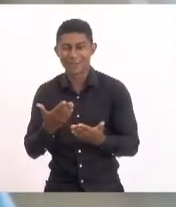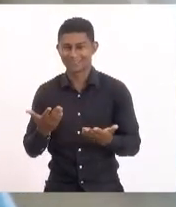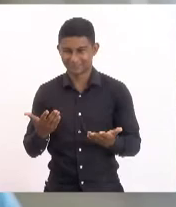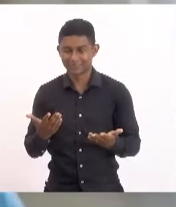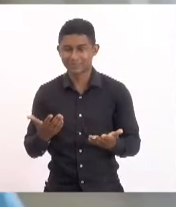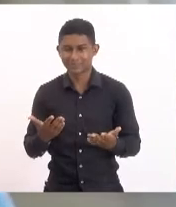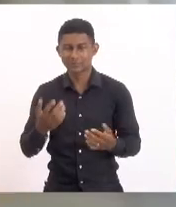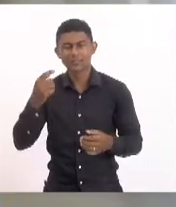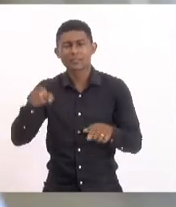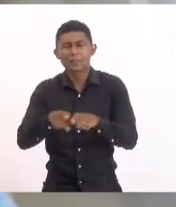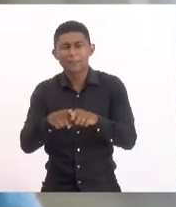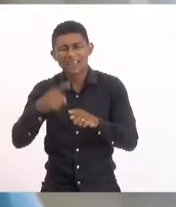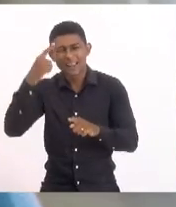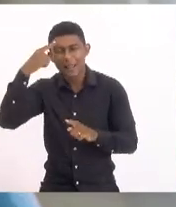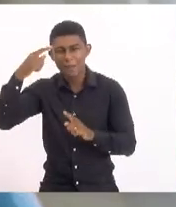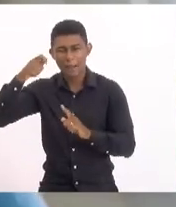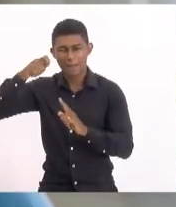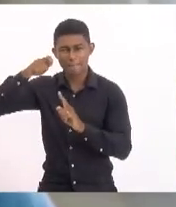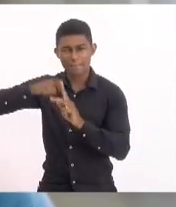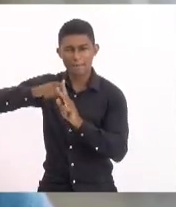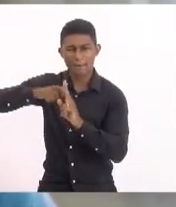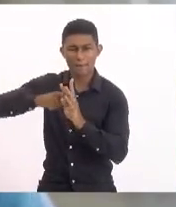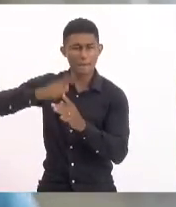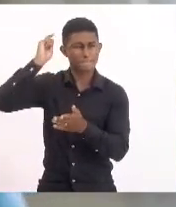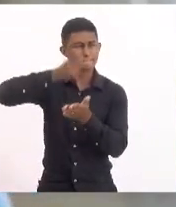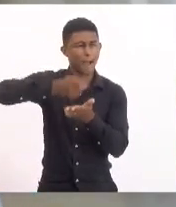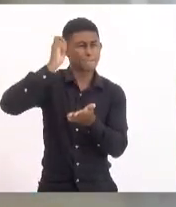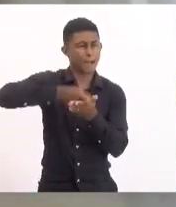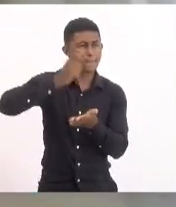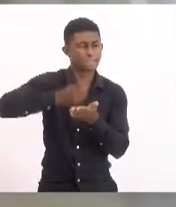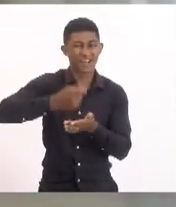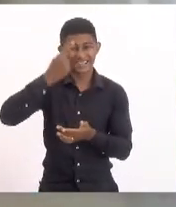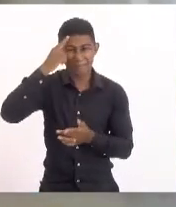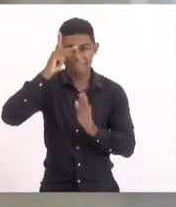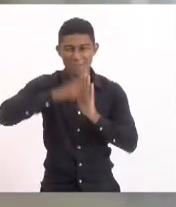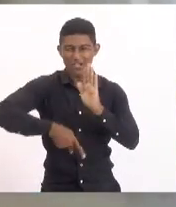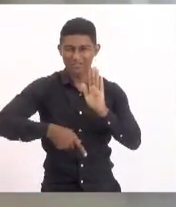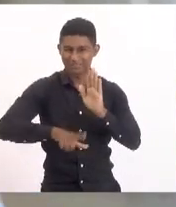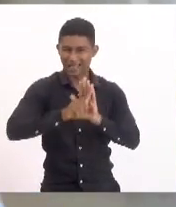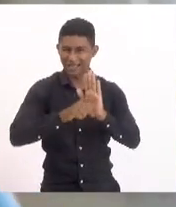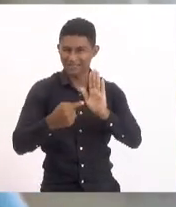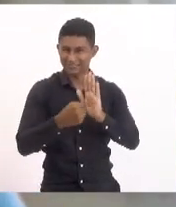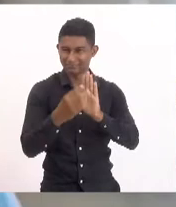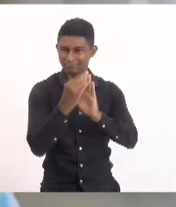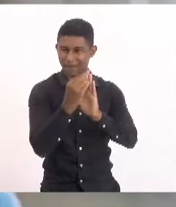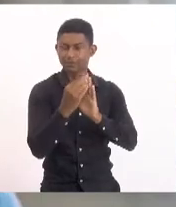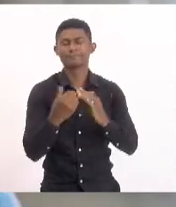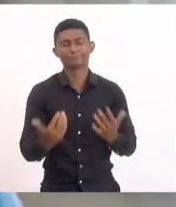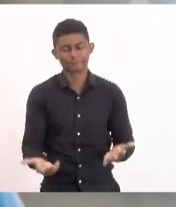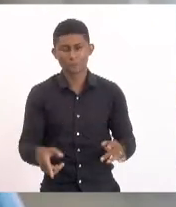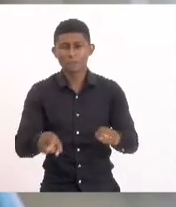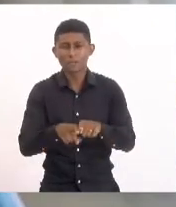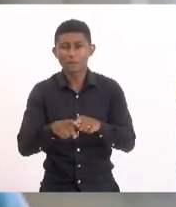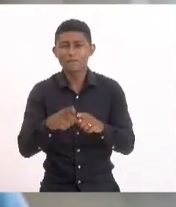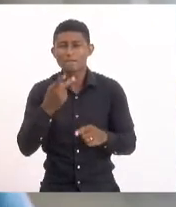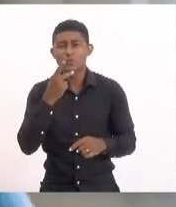de mensalidade, foram várias audiências públicas, projeto que tratou do direito à educação remota, projeto que tratou